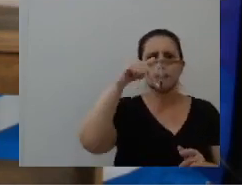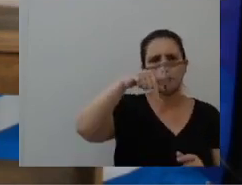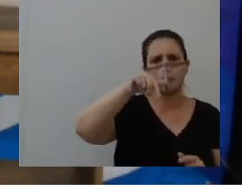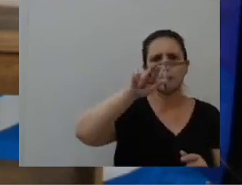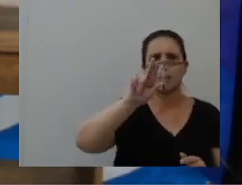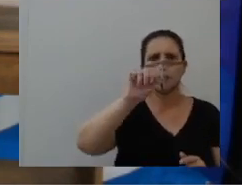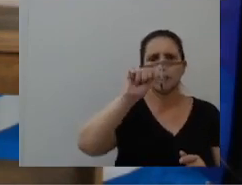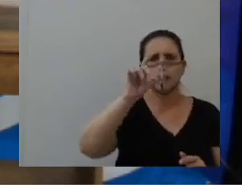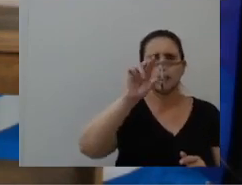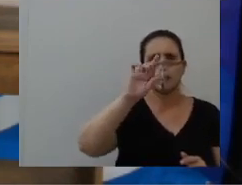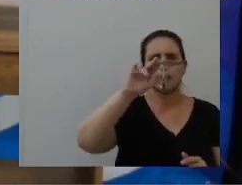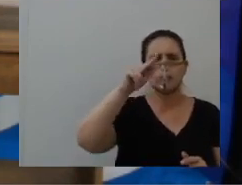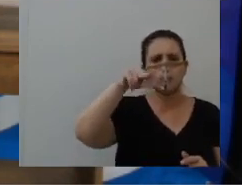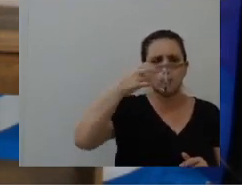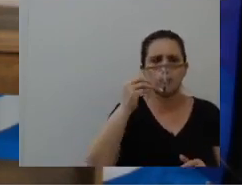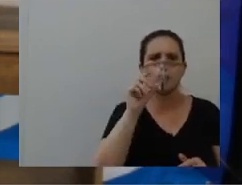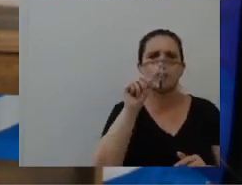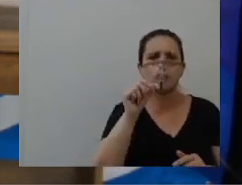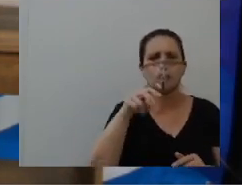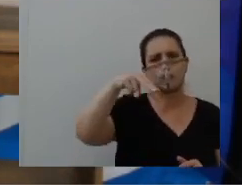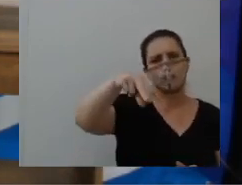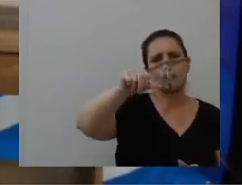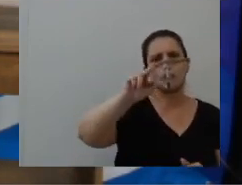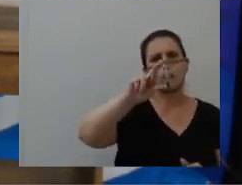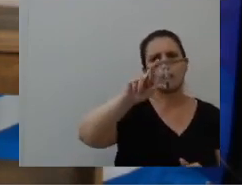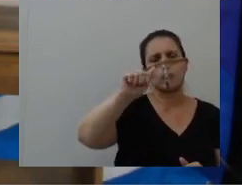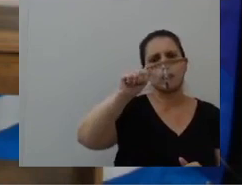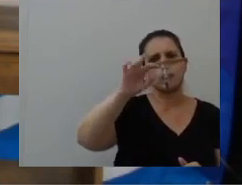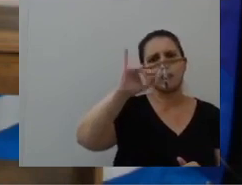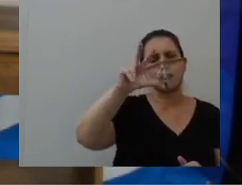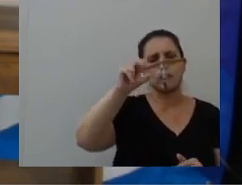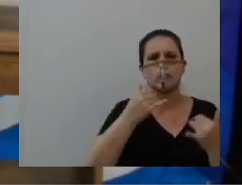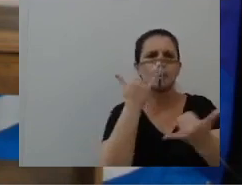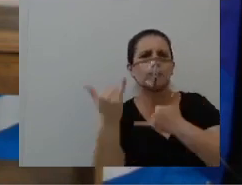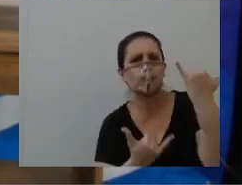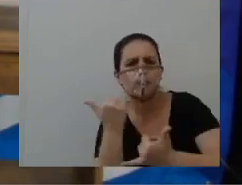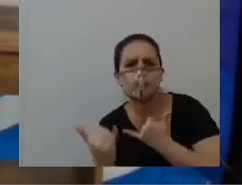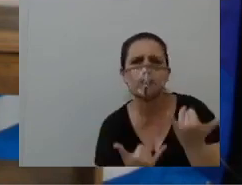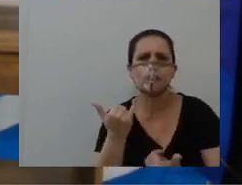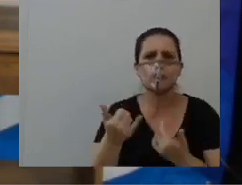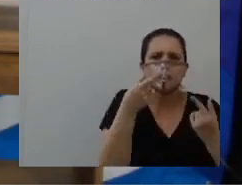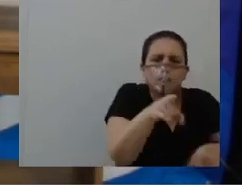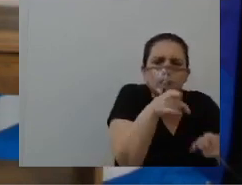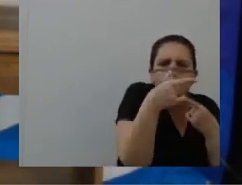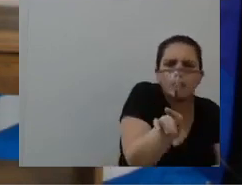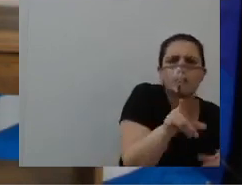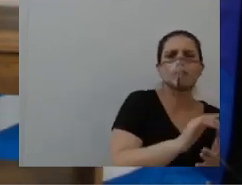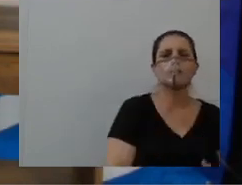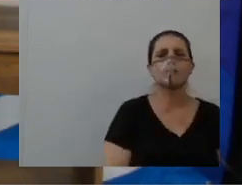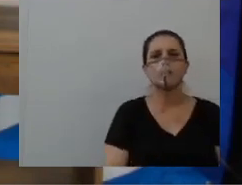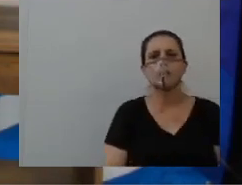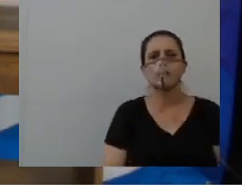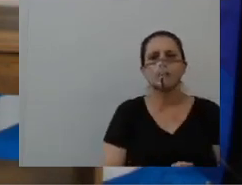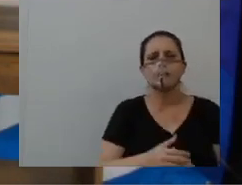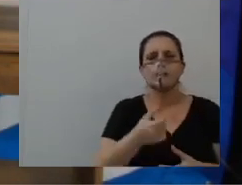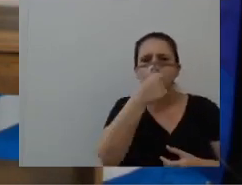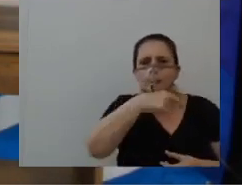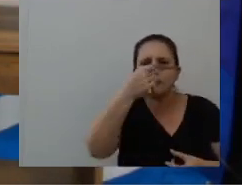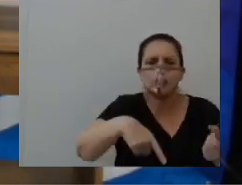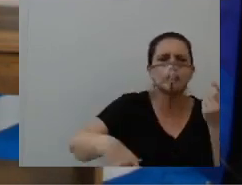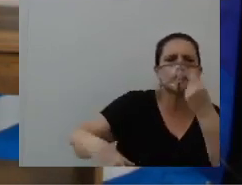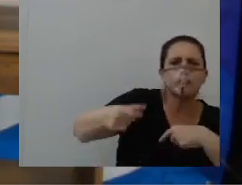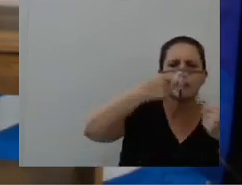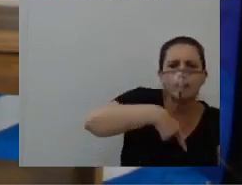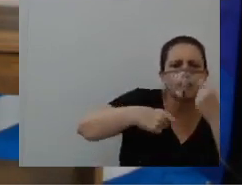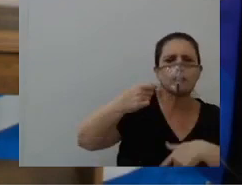narrativo, né, que mexe, inclusive, brinca ali, né, com a provocação do humor, né, uma